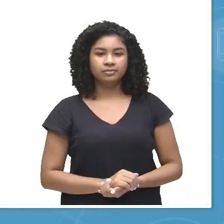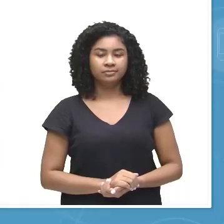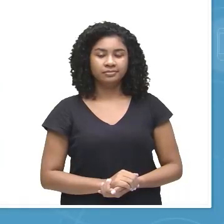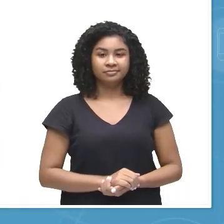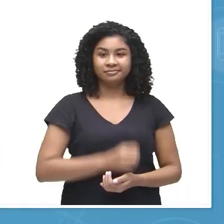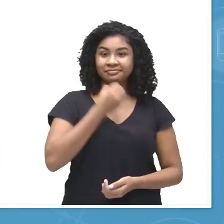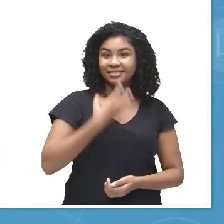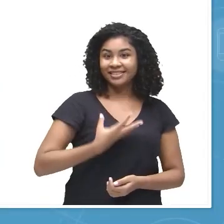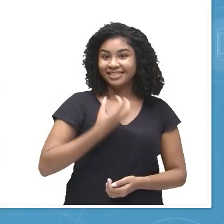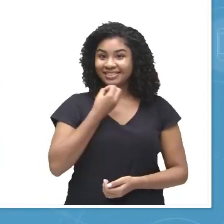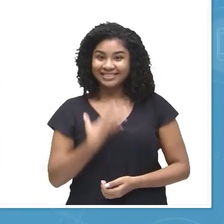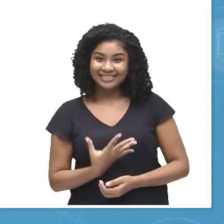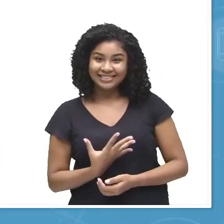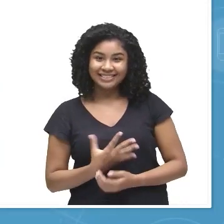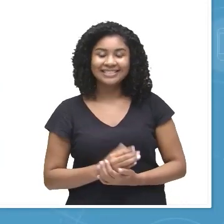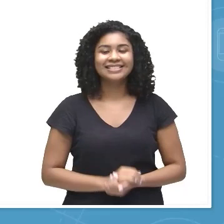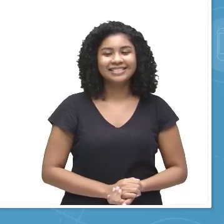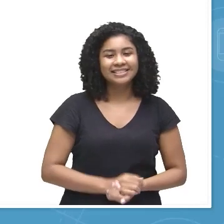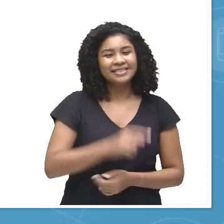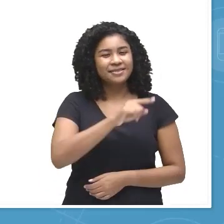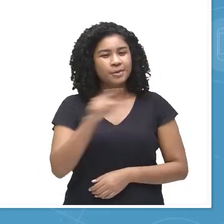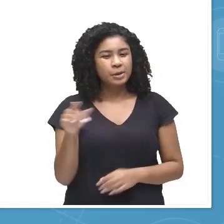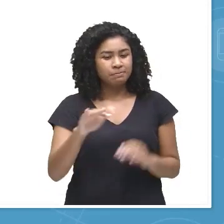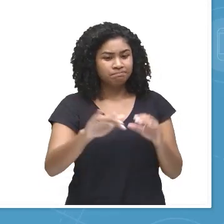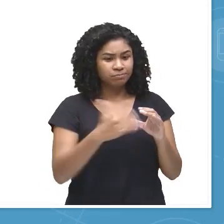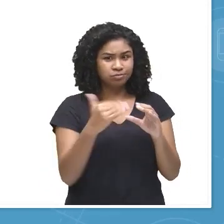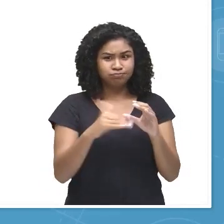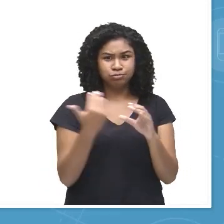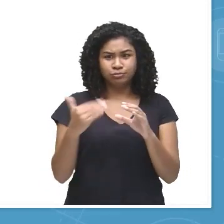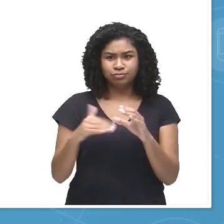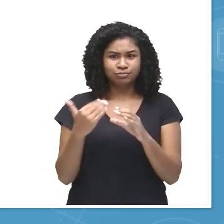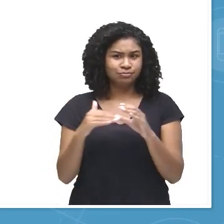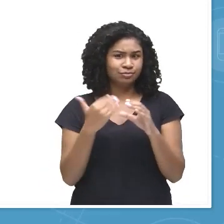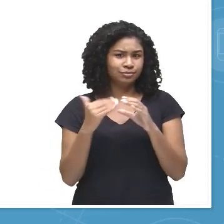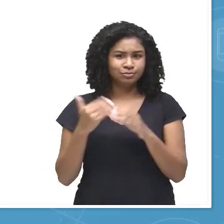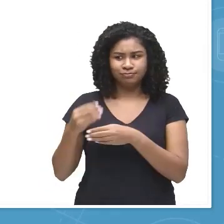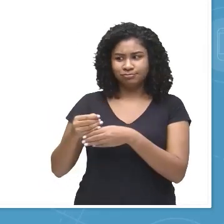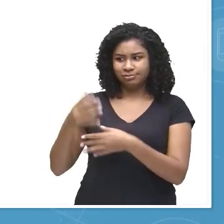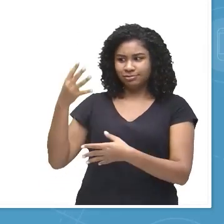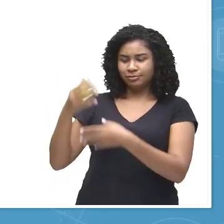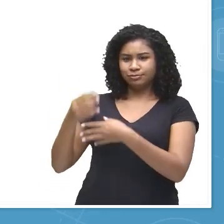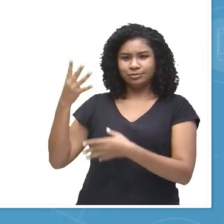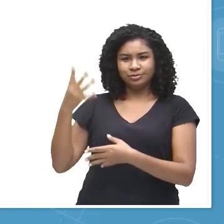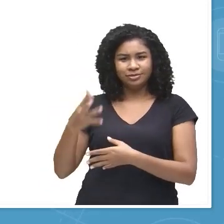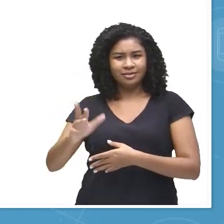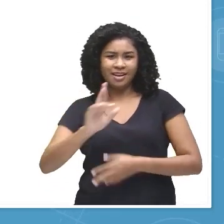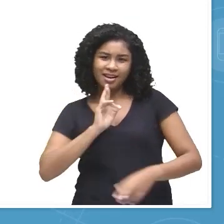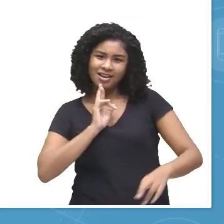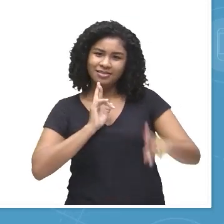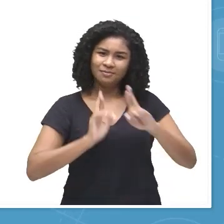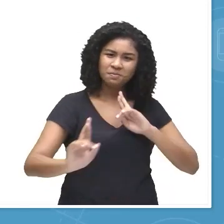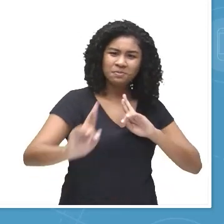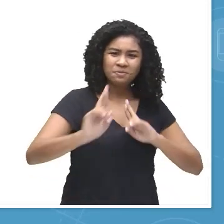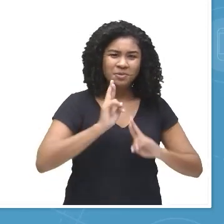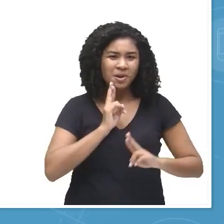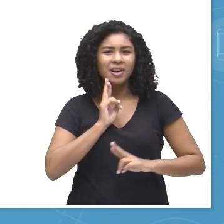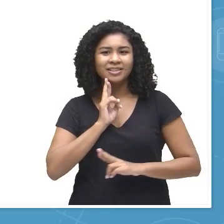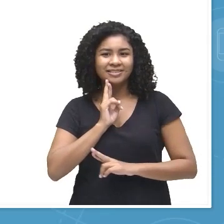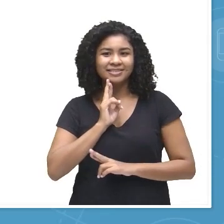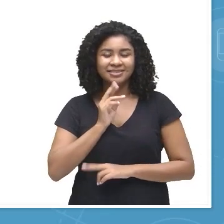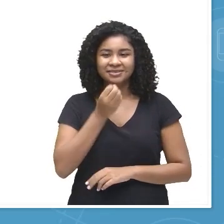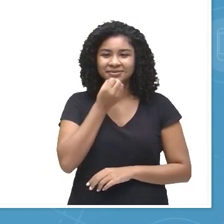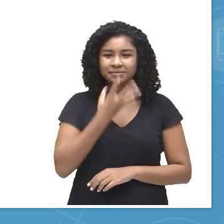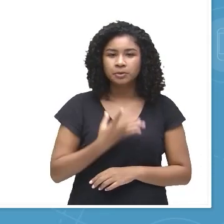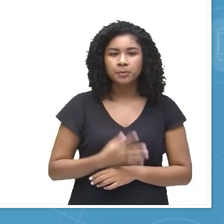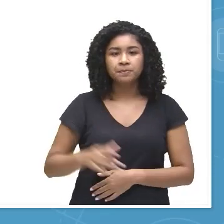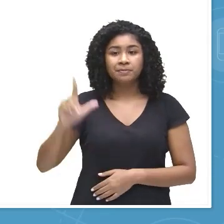Muito bem, turmas, a participação de vocês aí no chat, muitos alunos respondendo aí, a Alice, né, respondeu